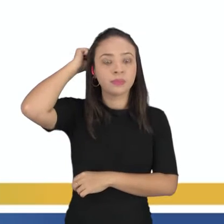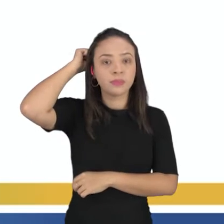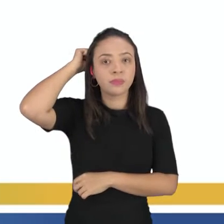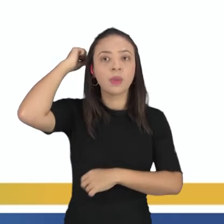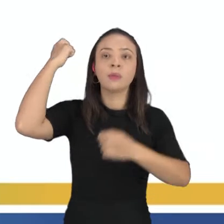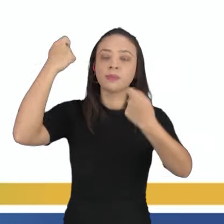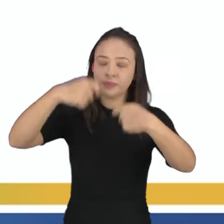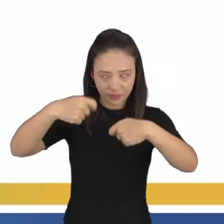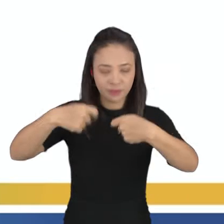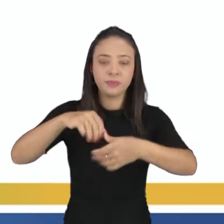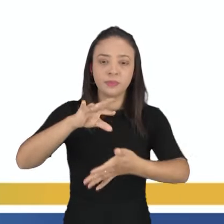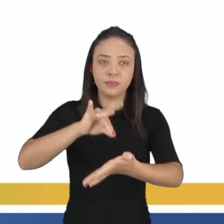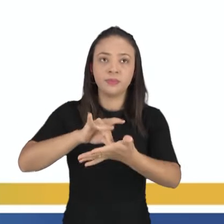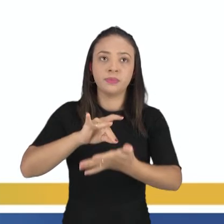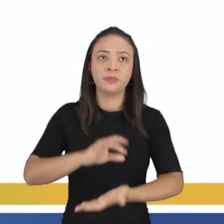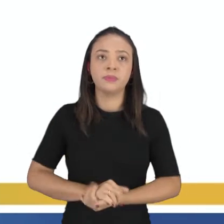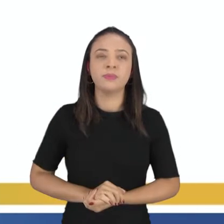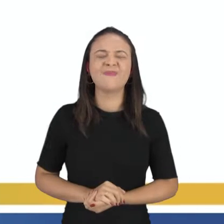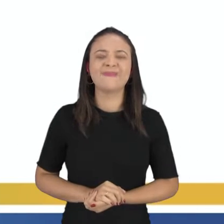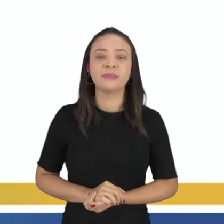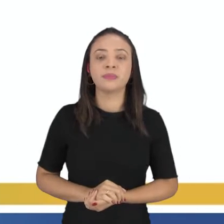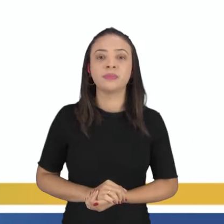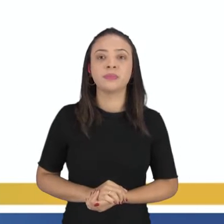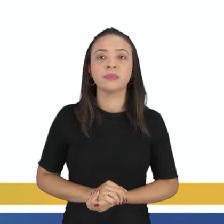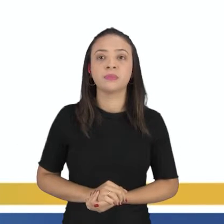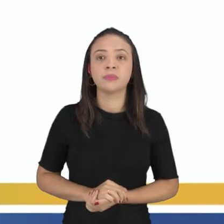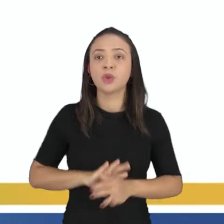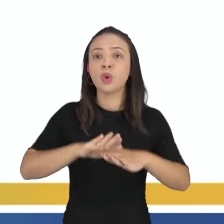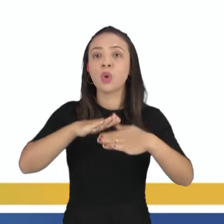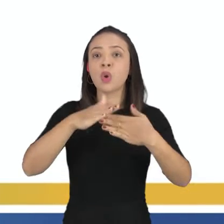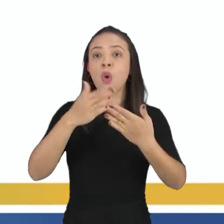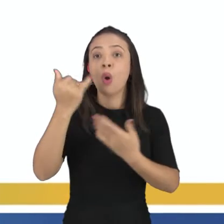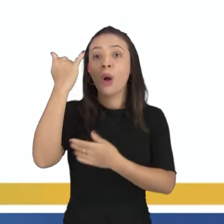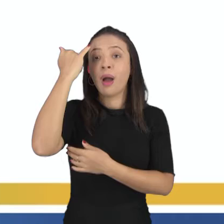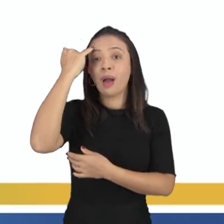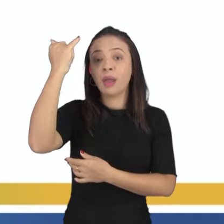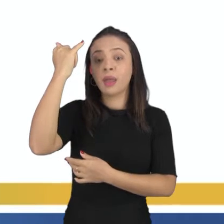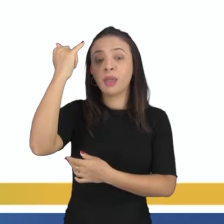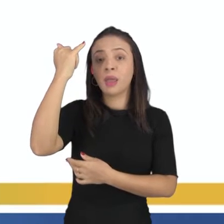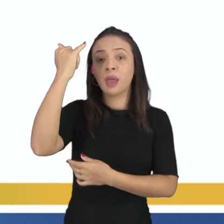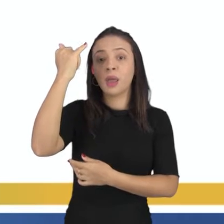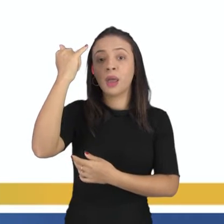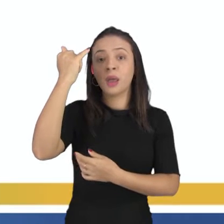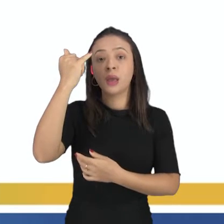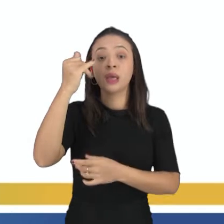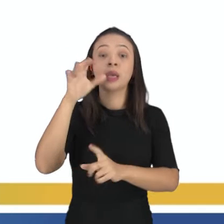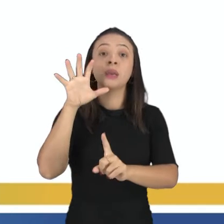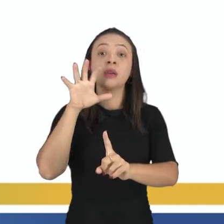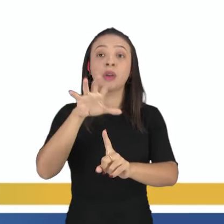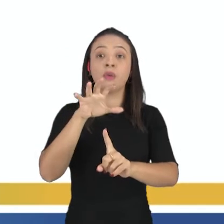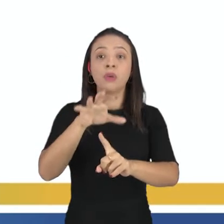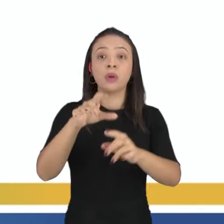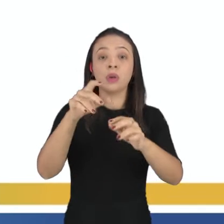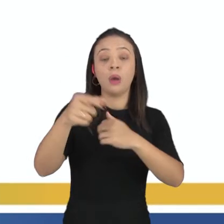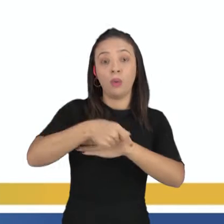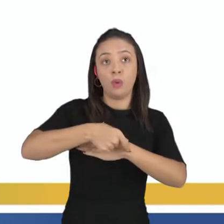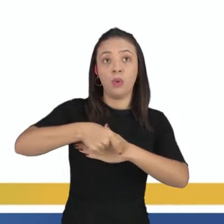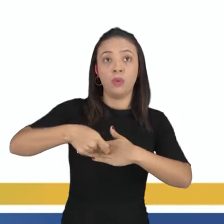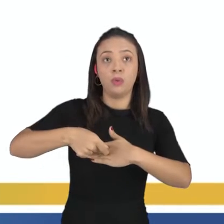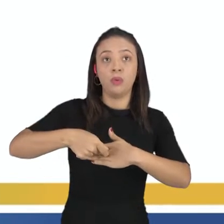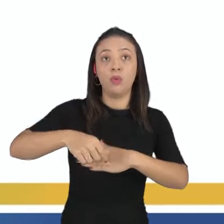mal necessário. A tese, ou seja, qual a ideia defendida pelo autor? O